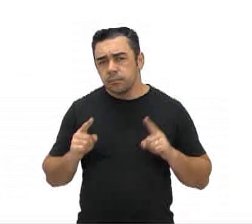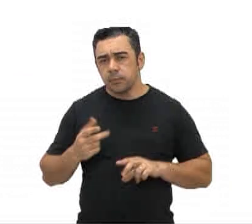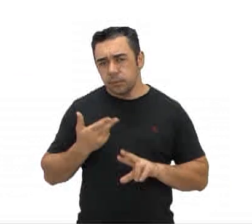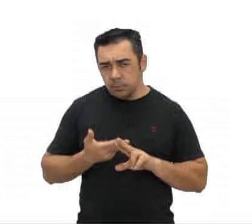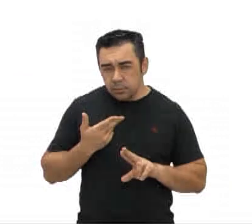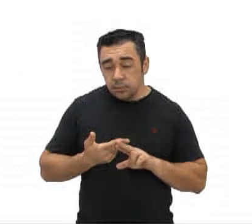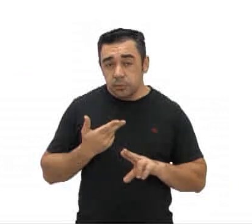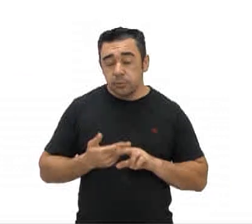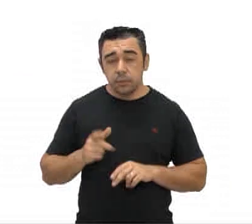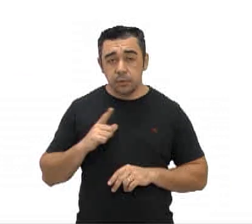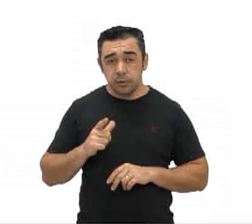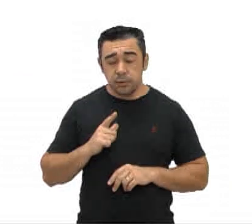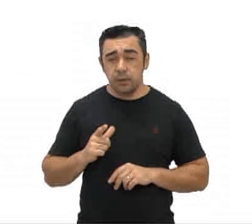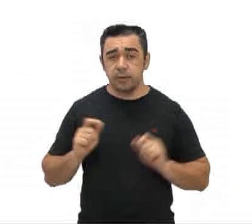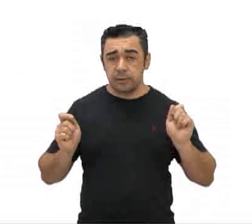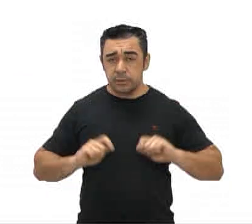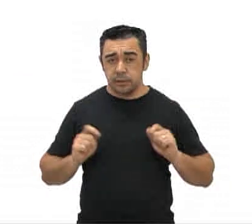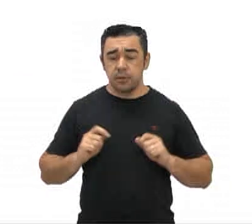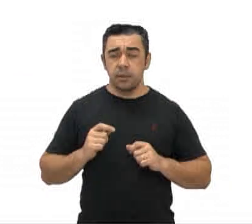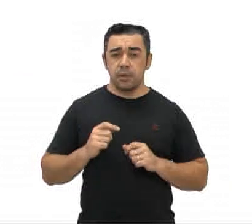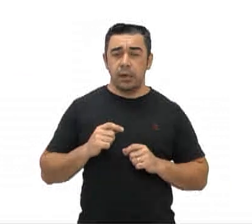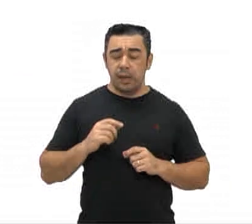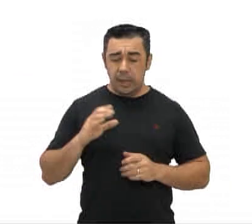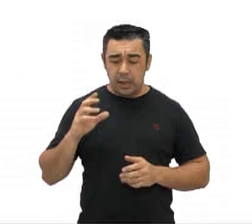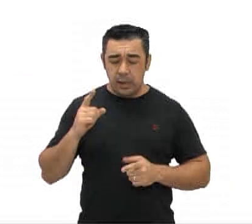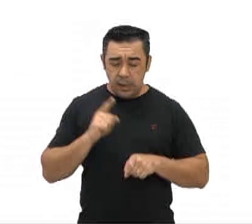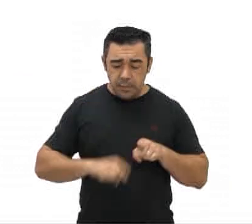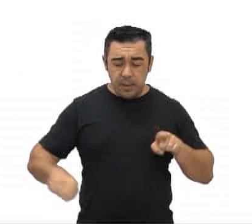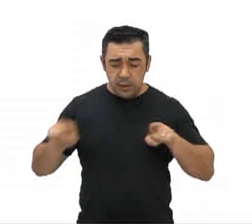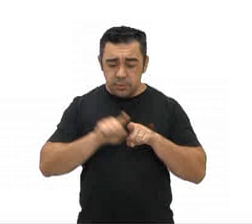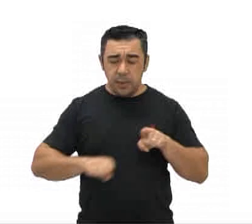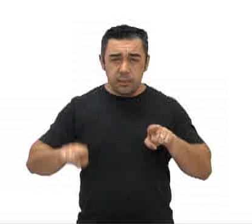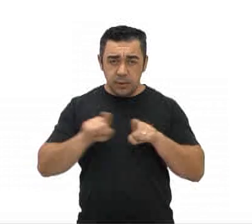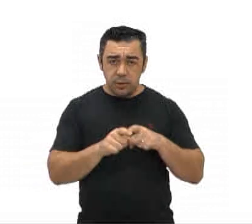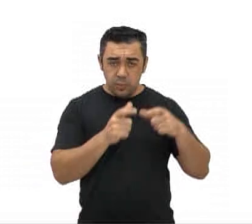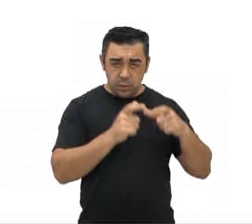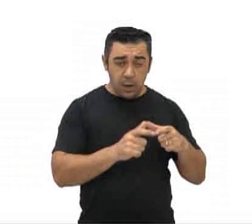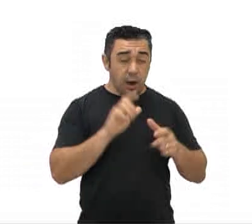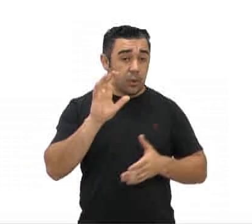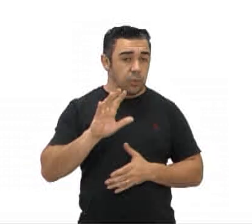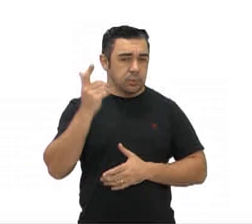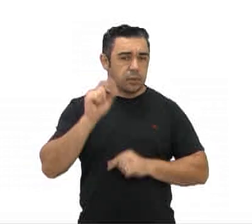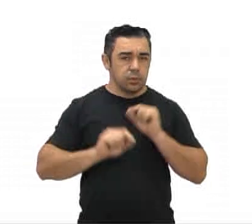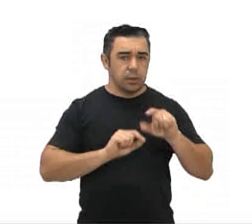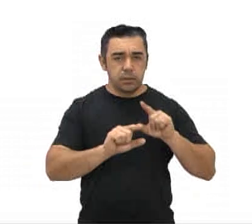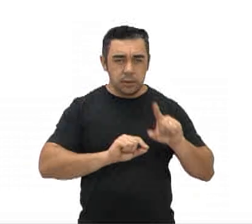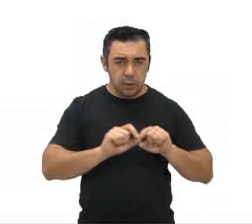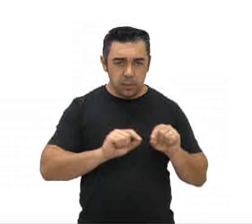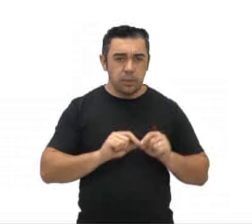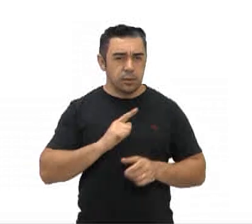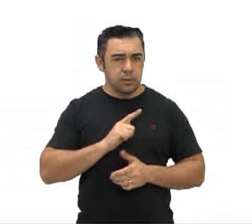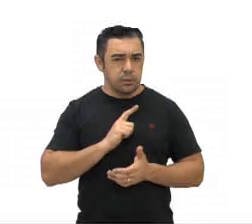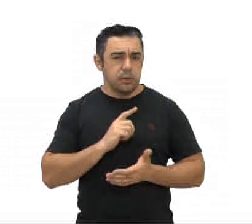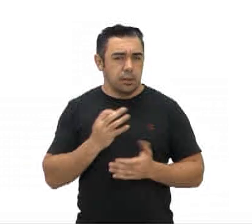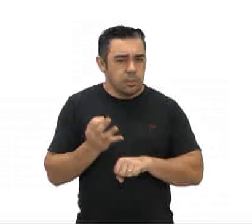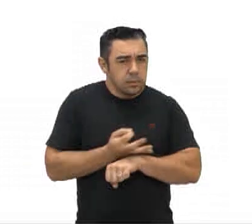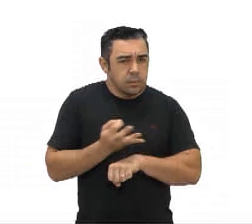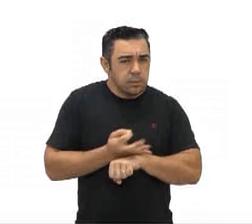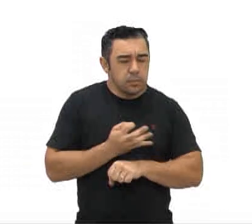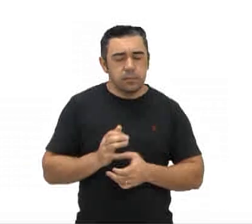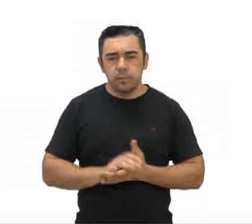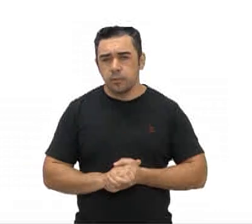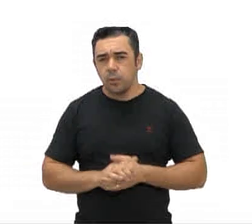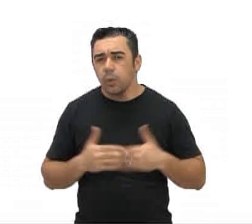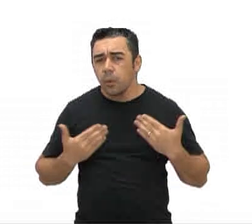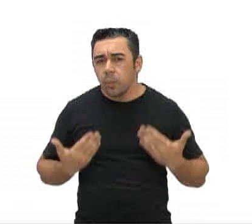seguro, seu uso em larga escala e tratamentos repetitivos em áreas endêmicas tem provocado a seleção de linhagens resistentes.